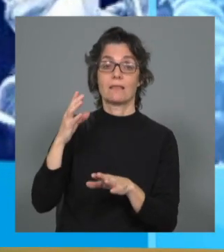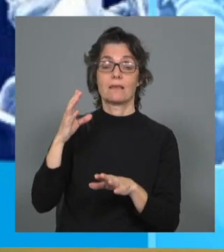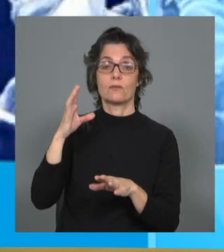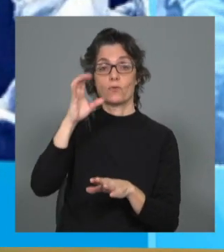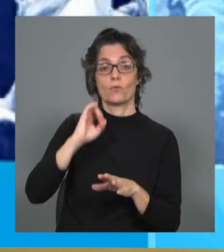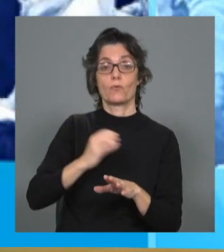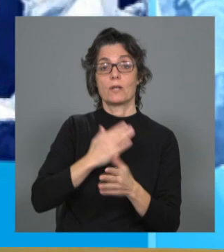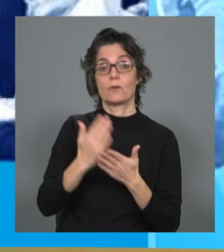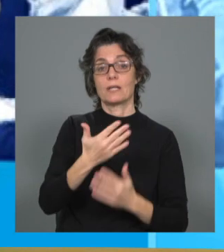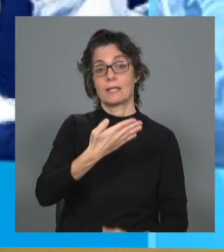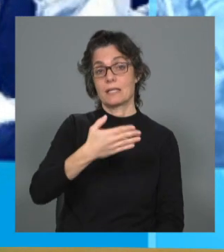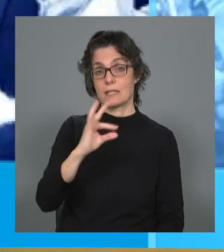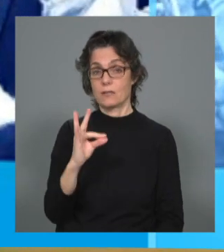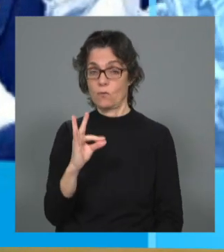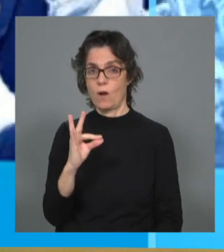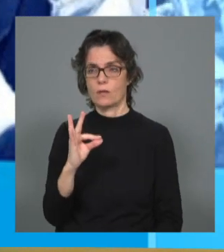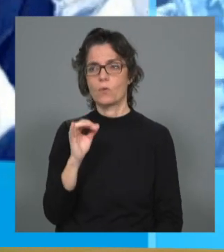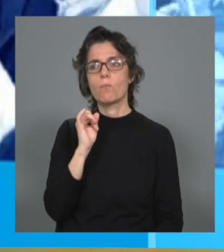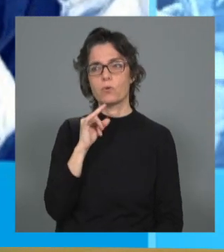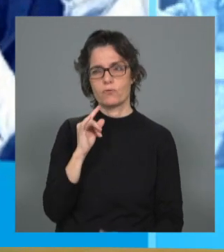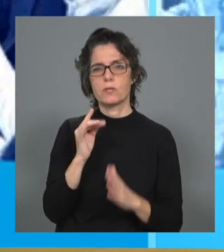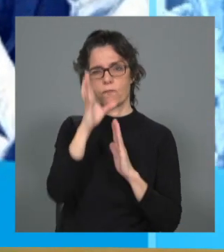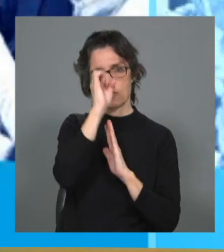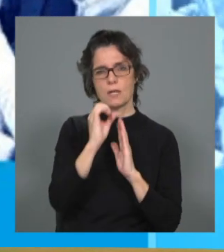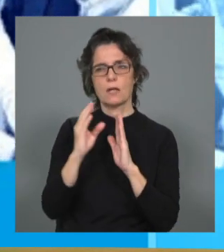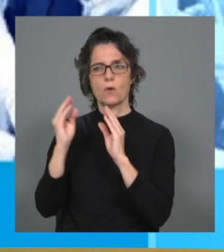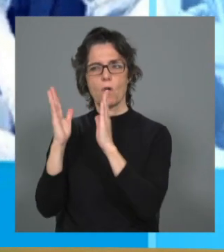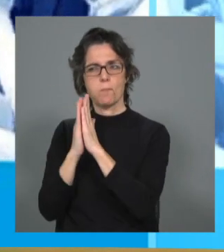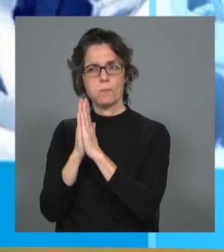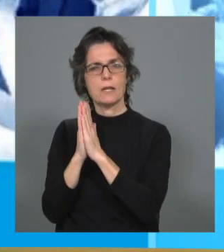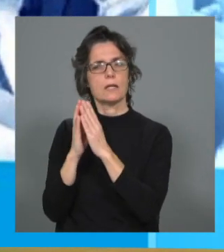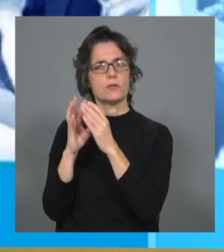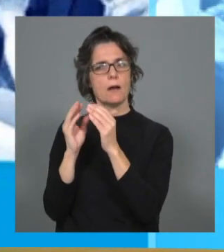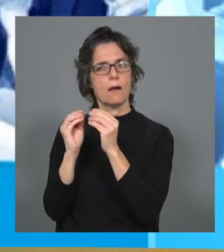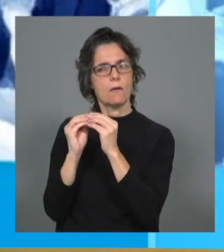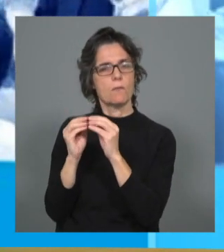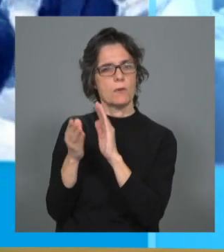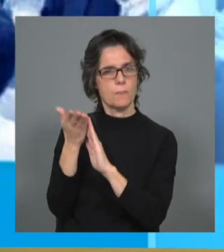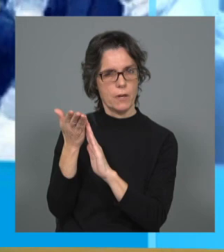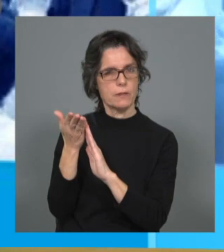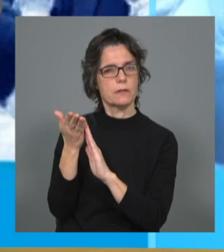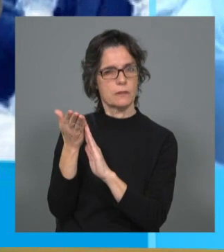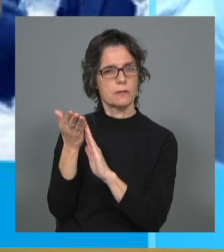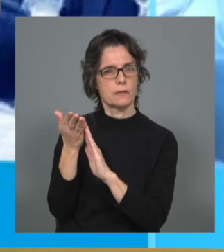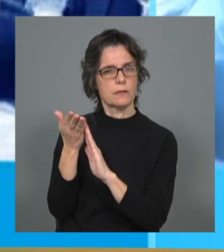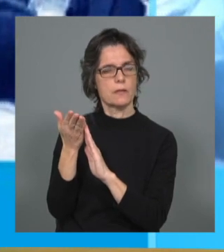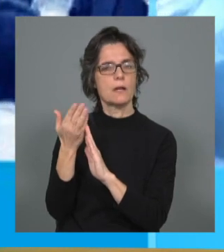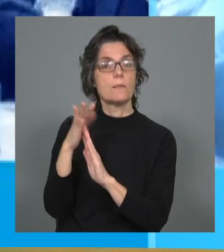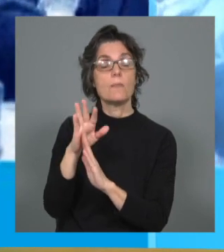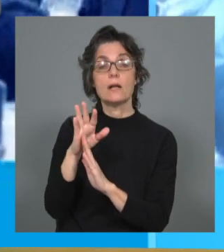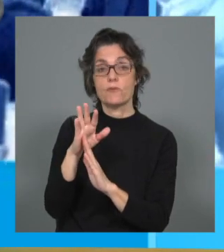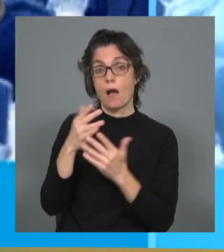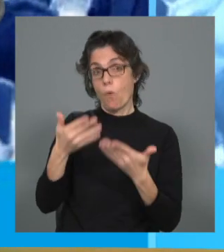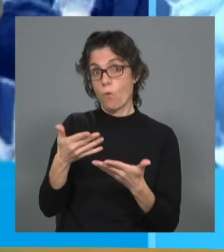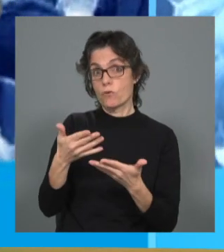maior cumplicidade entre a Igreja e o Estado. Embora também isso precise de ser revisto, porque não há dúvida nenhuma que os